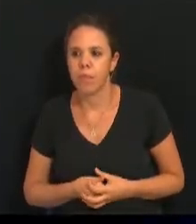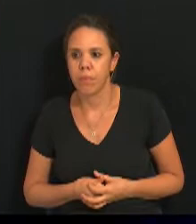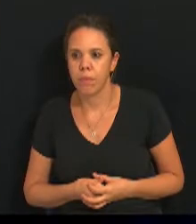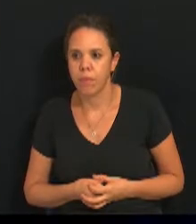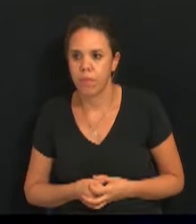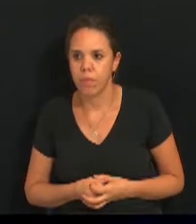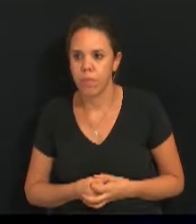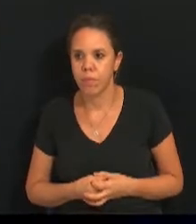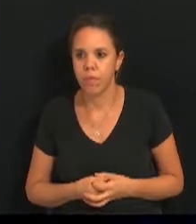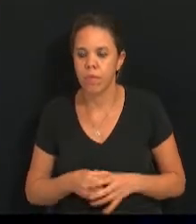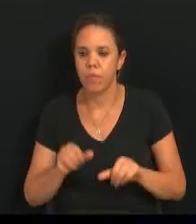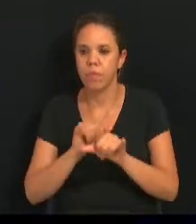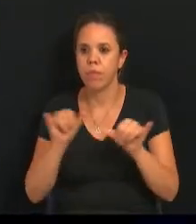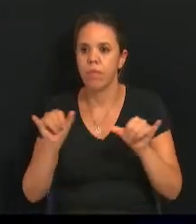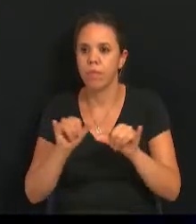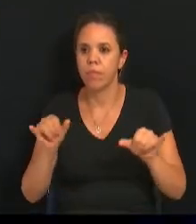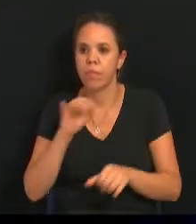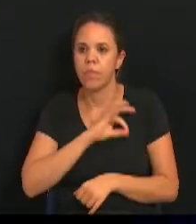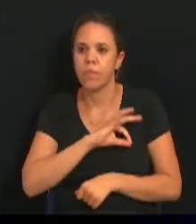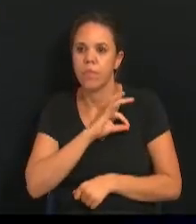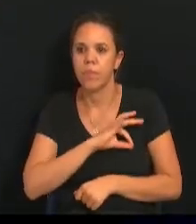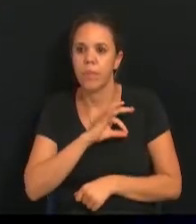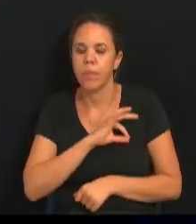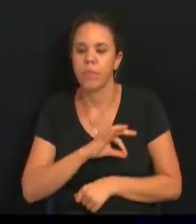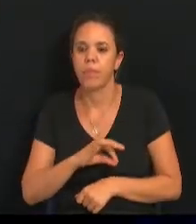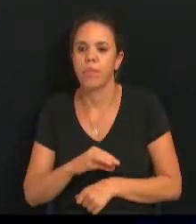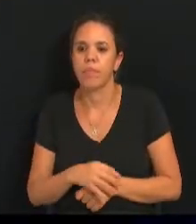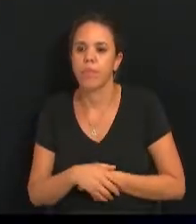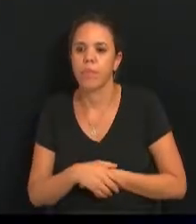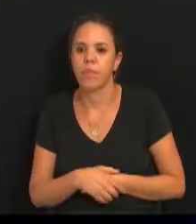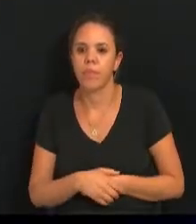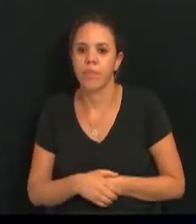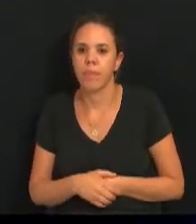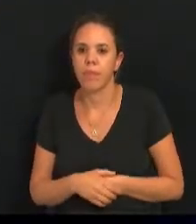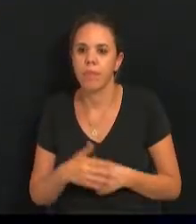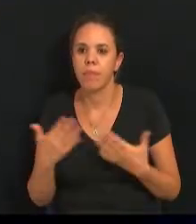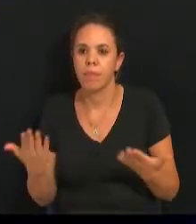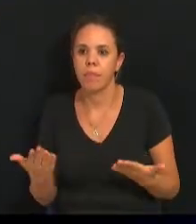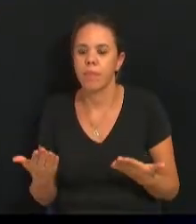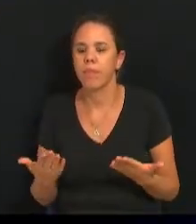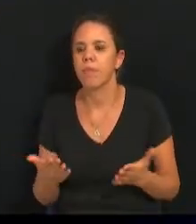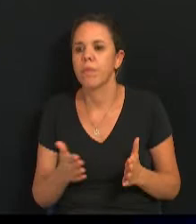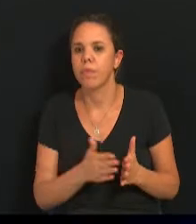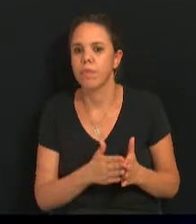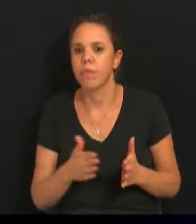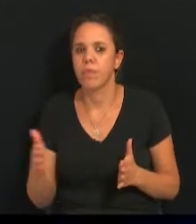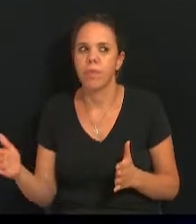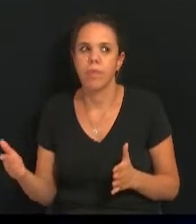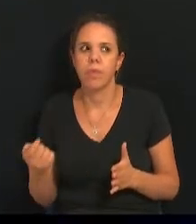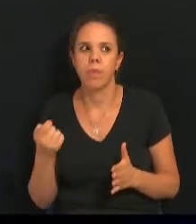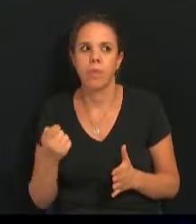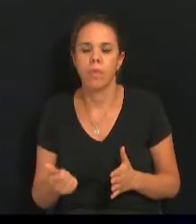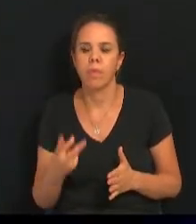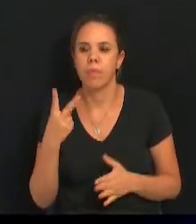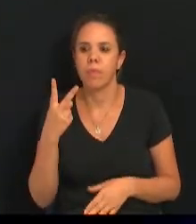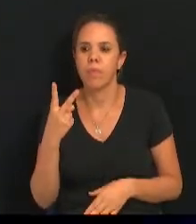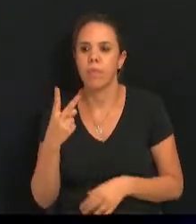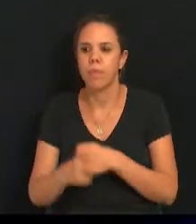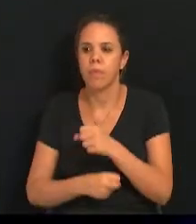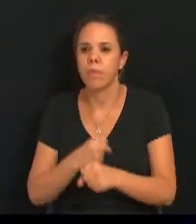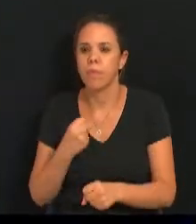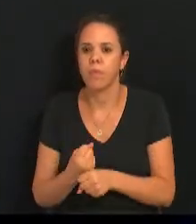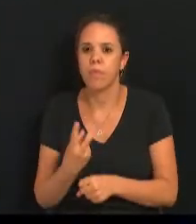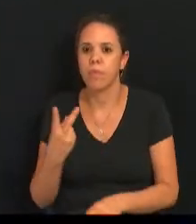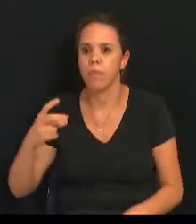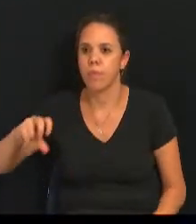na nossa campanha salarial, mas não foi discutido. Então, passou-se aí quase 2 anos, em 2019,